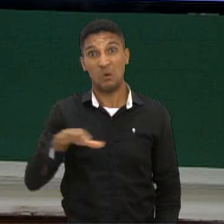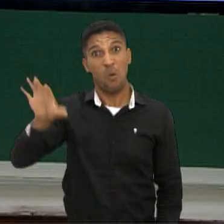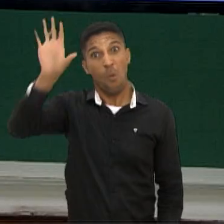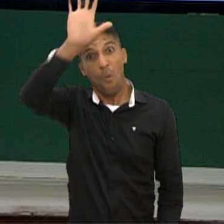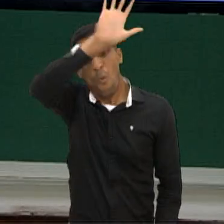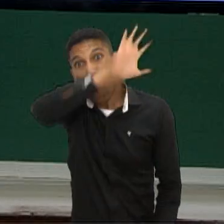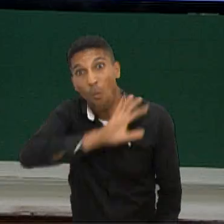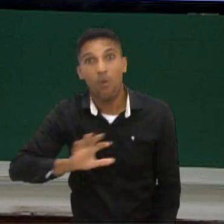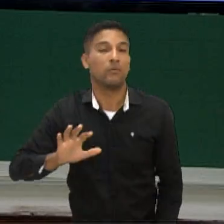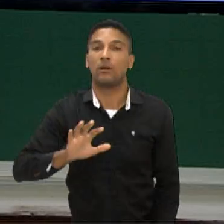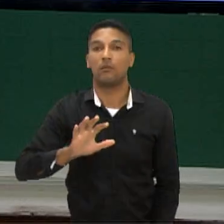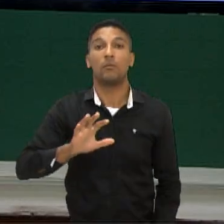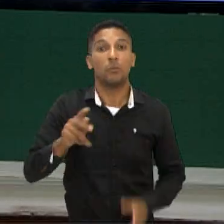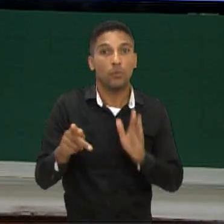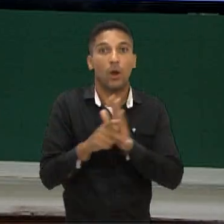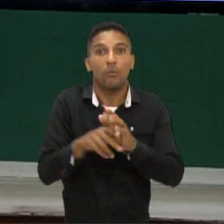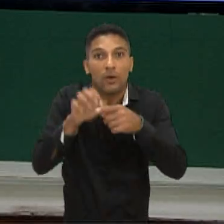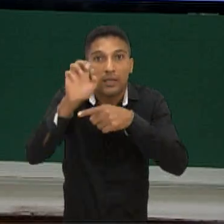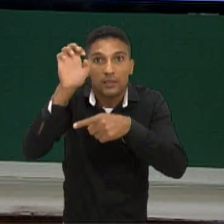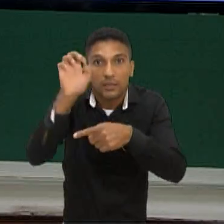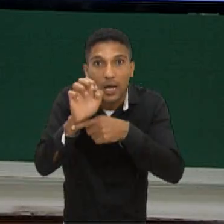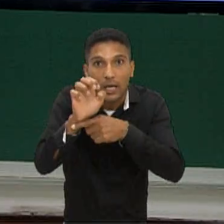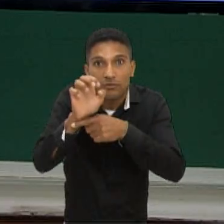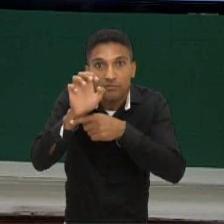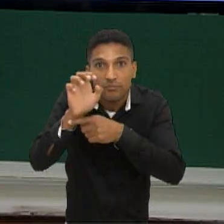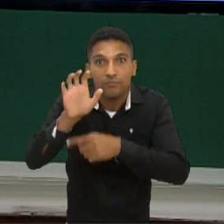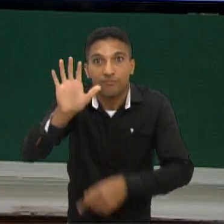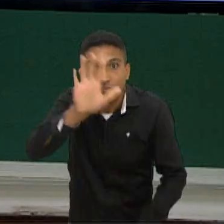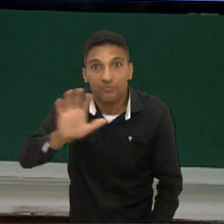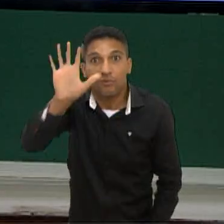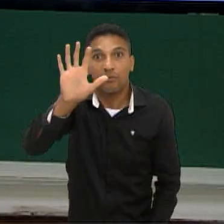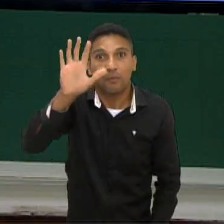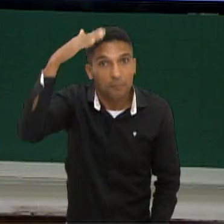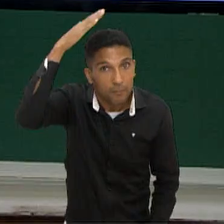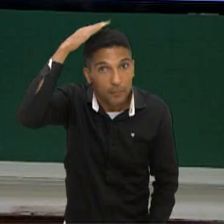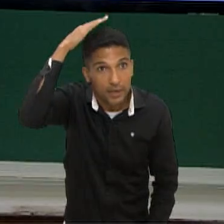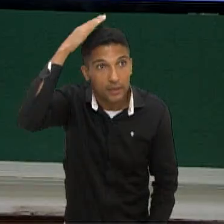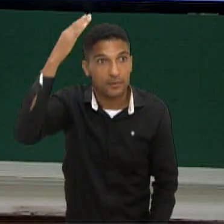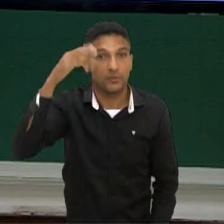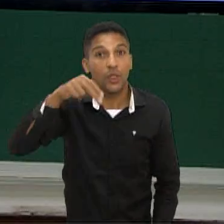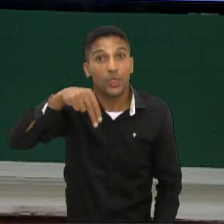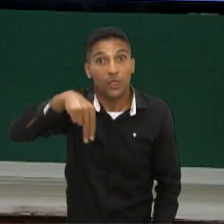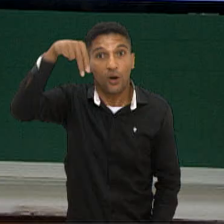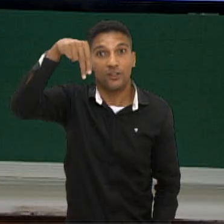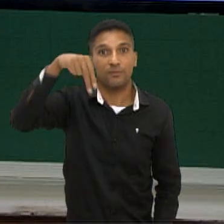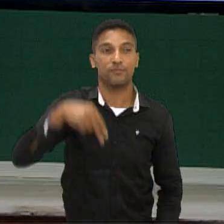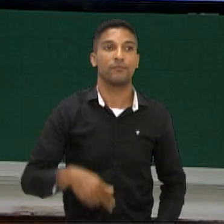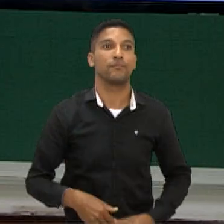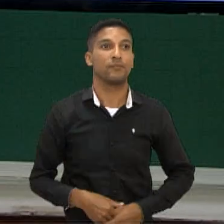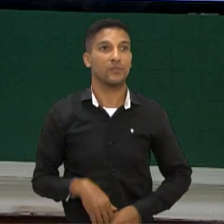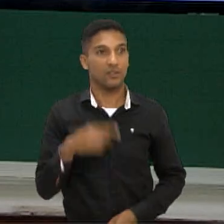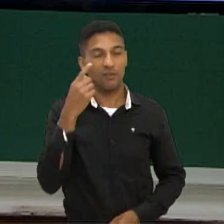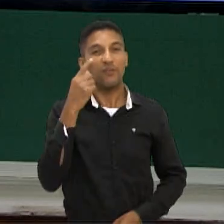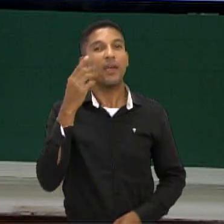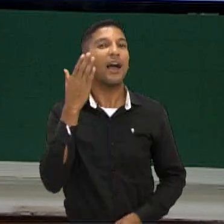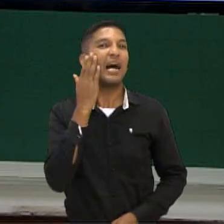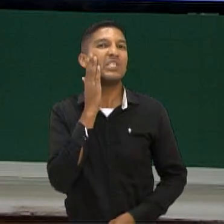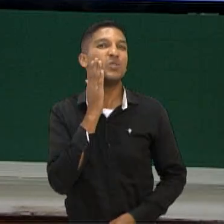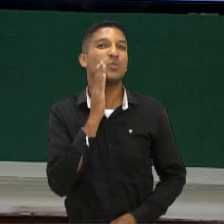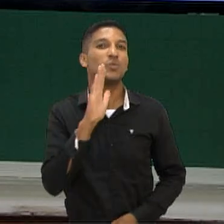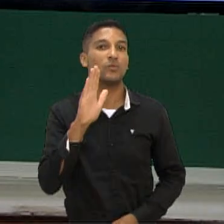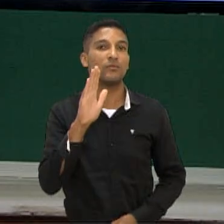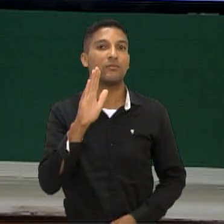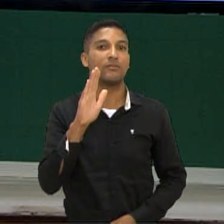certo? Olhe lá, região norte, até frisei para vocês no slide, mostrei aqui em azulzinho